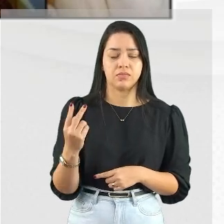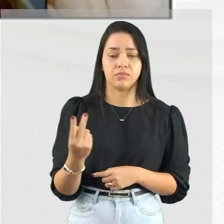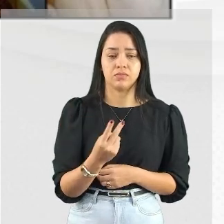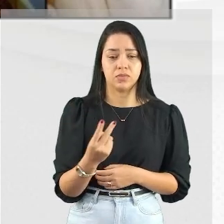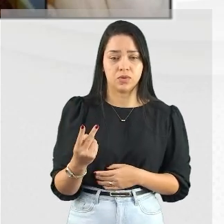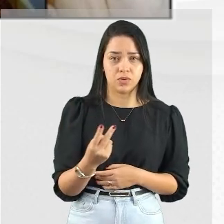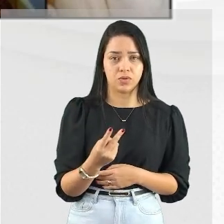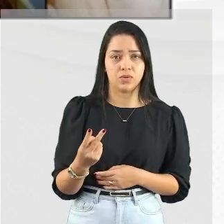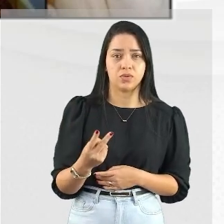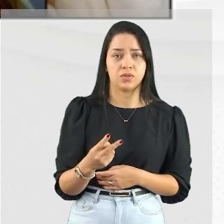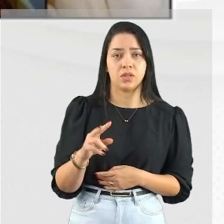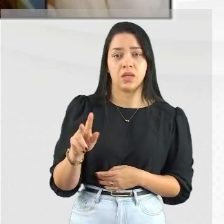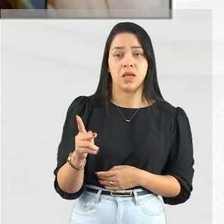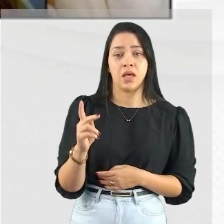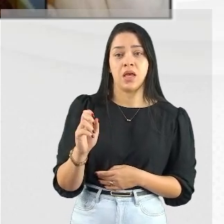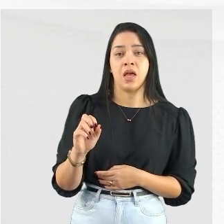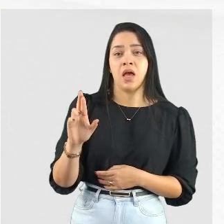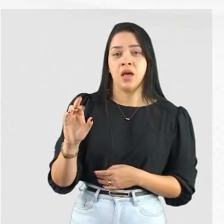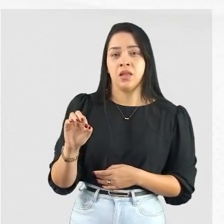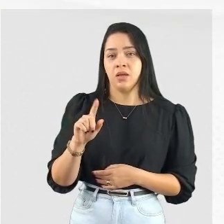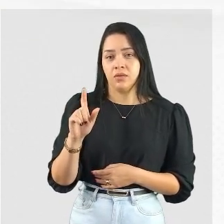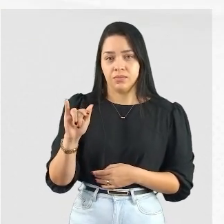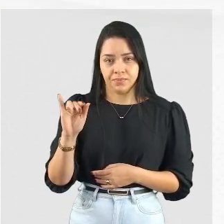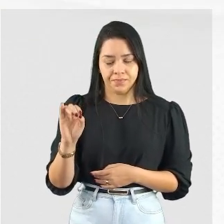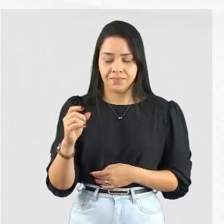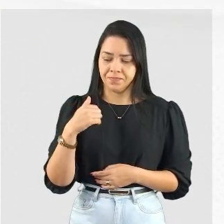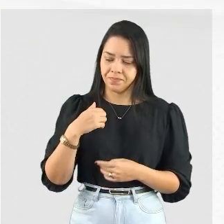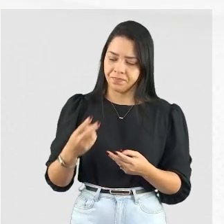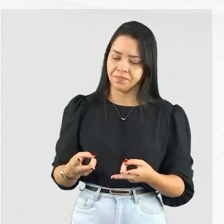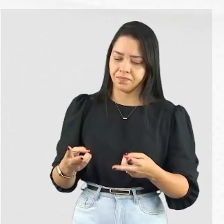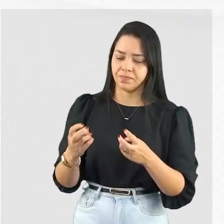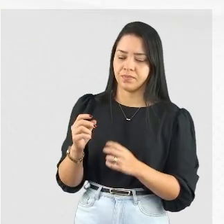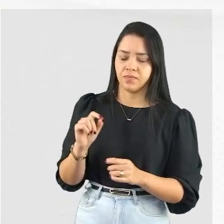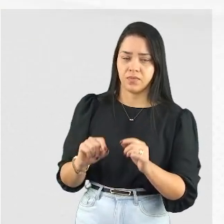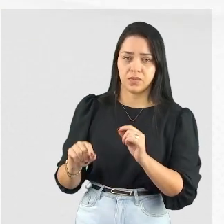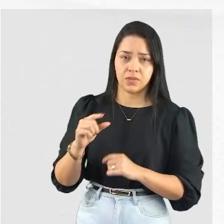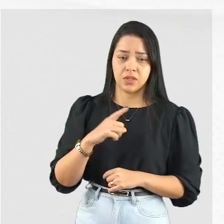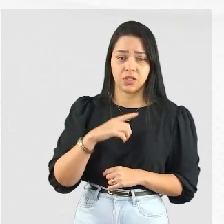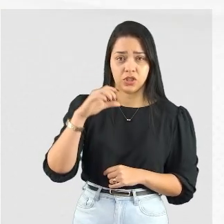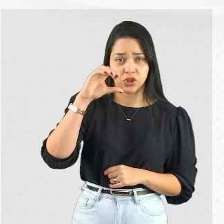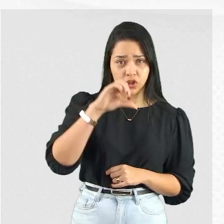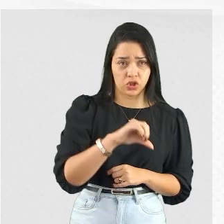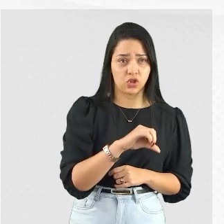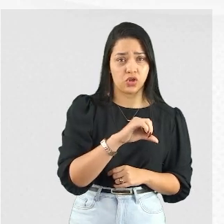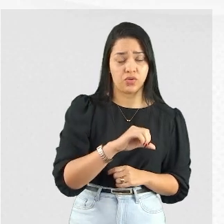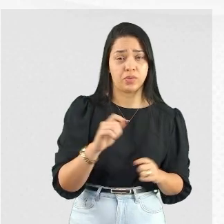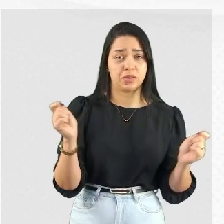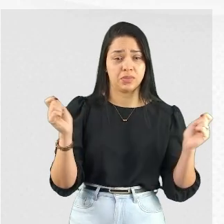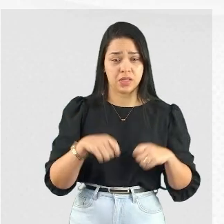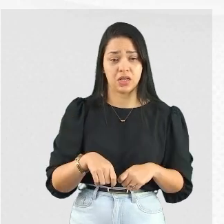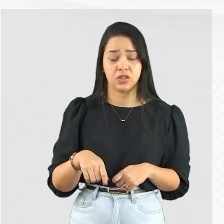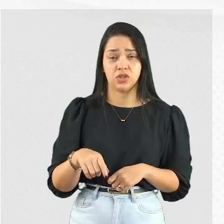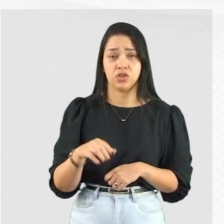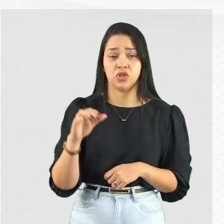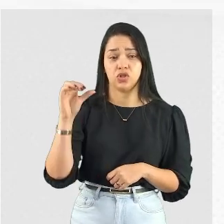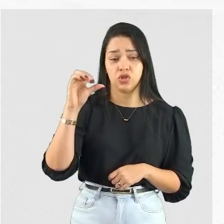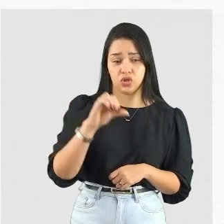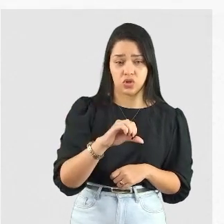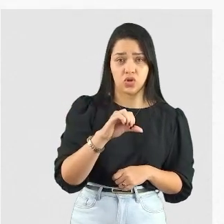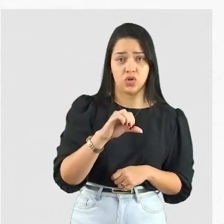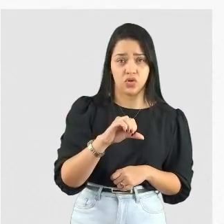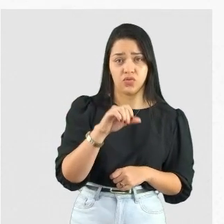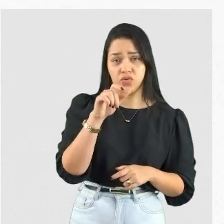cruzamento aqui heterozigoto, tá? Eu observo que eu vou ter 9 indivíduos, eu tenho a possibilidade de gerar